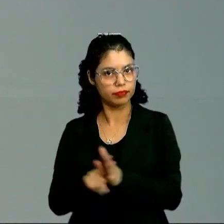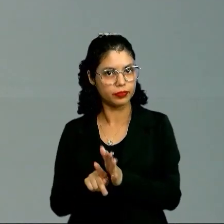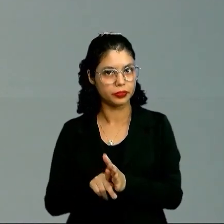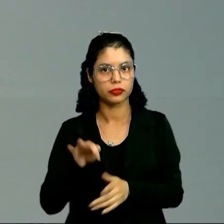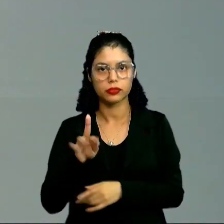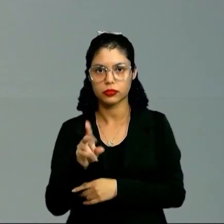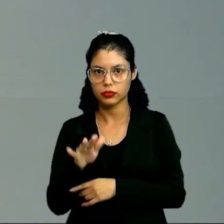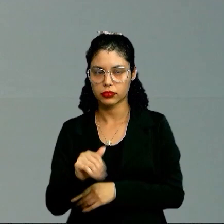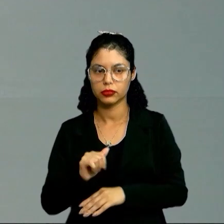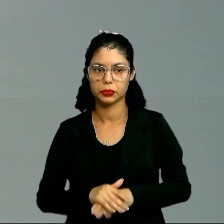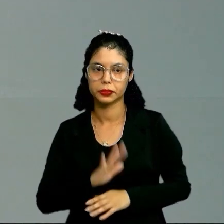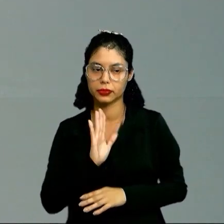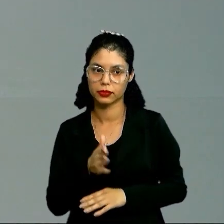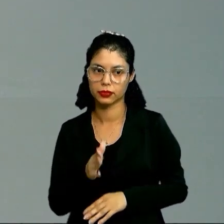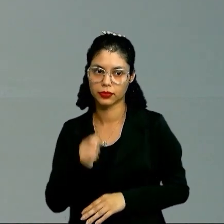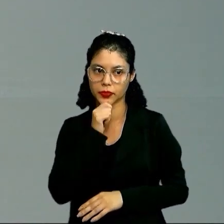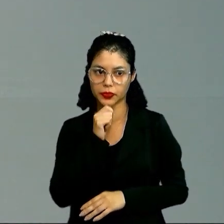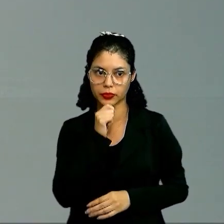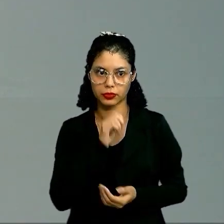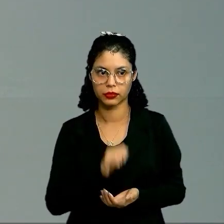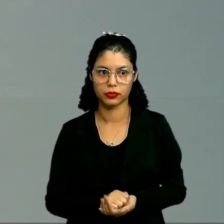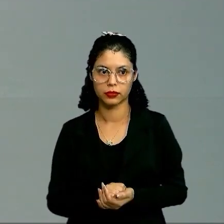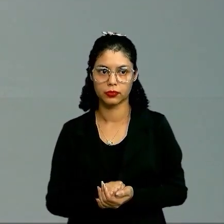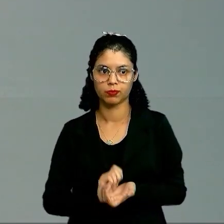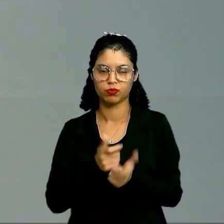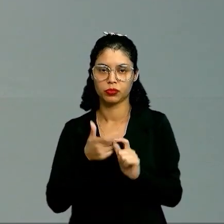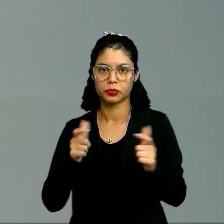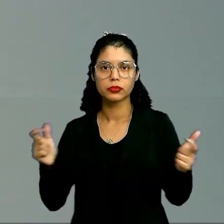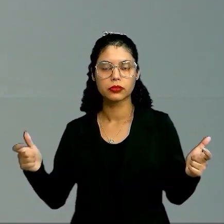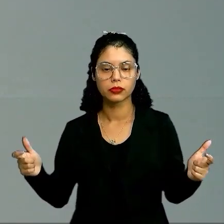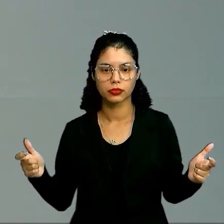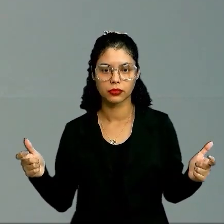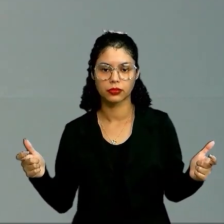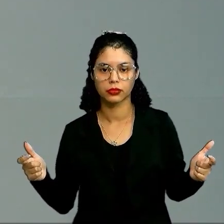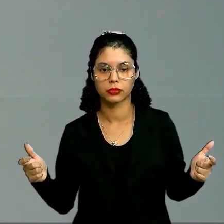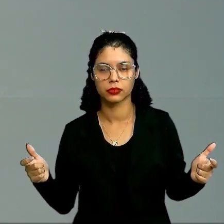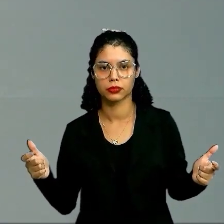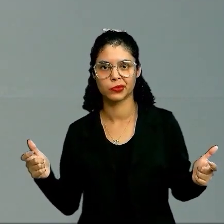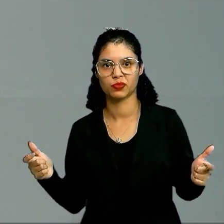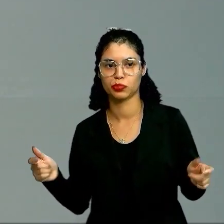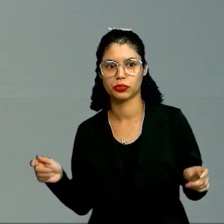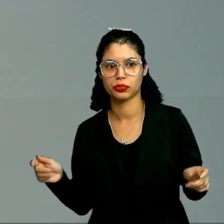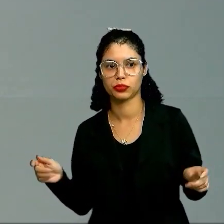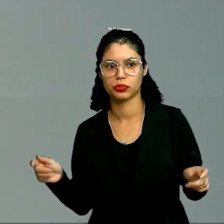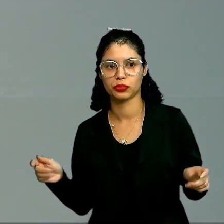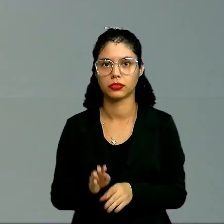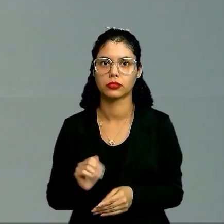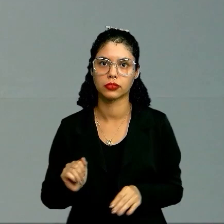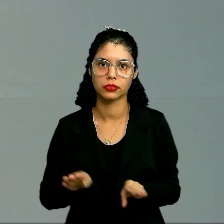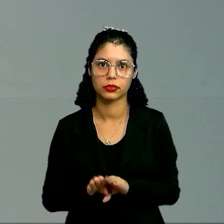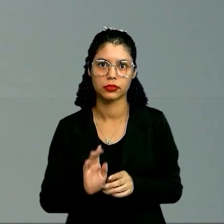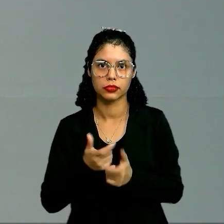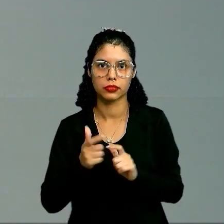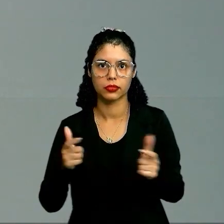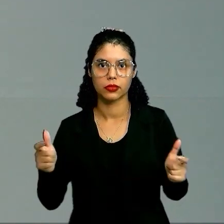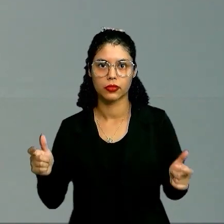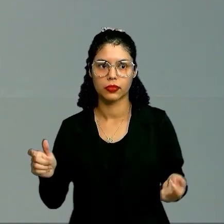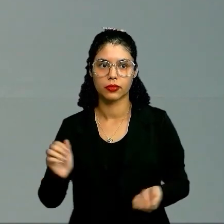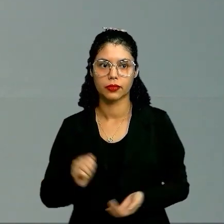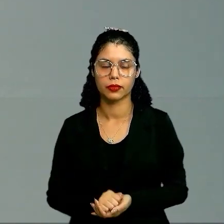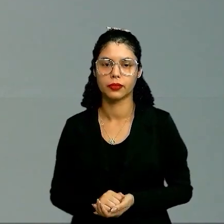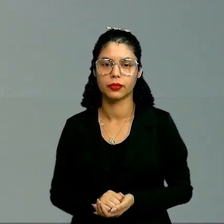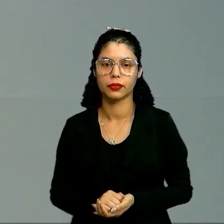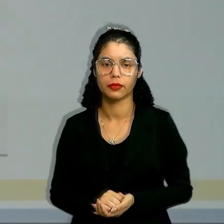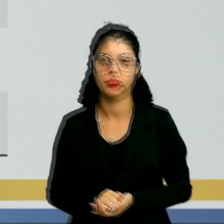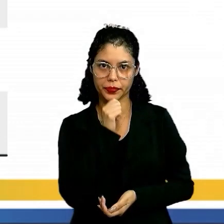meiose. Já na auxina é o alongamento da célula. Tem uma célula, então ela vai se alongando. Então